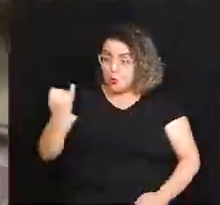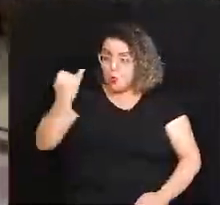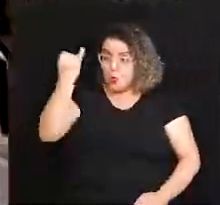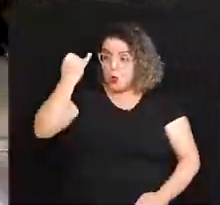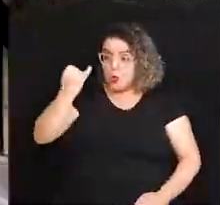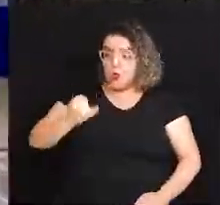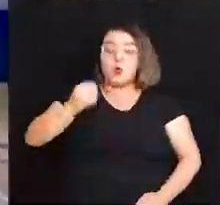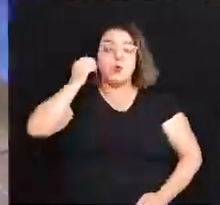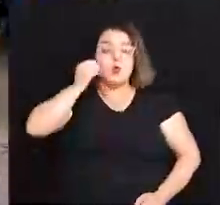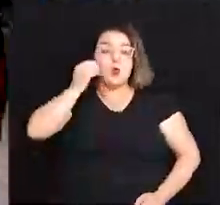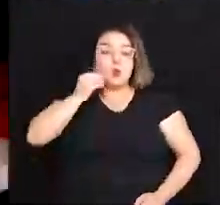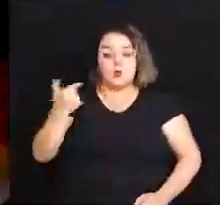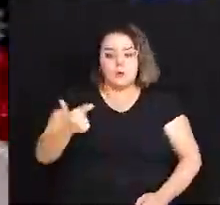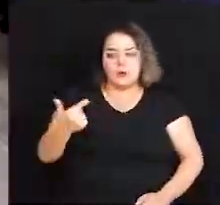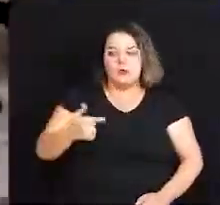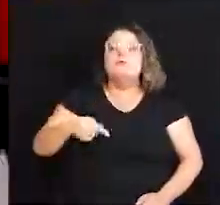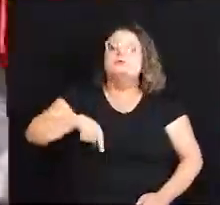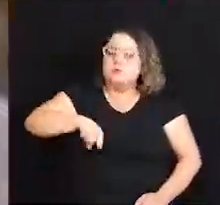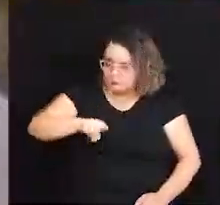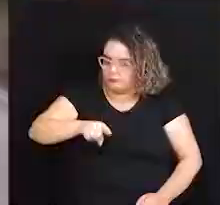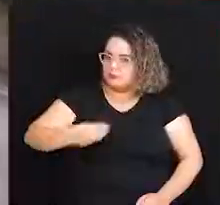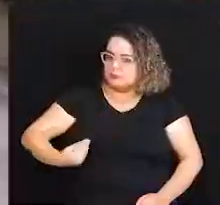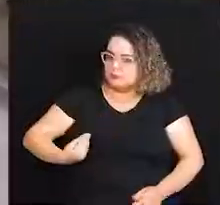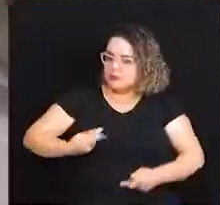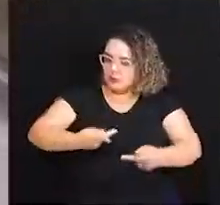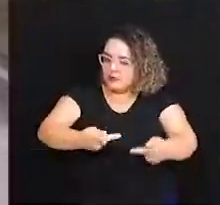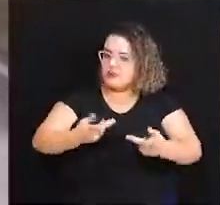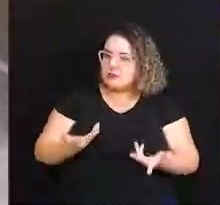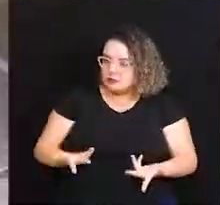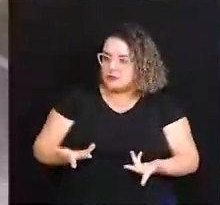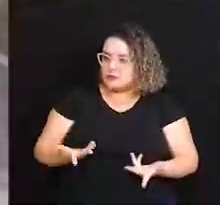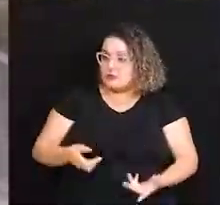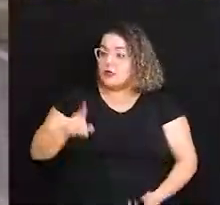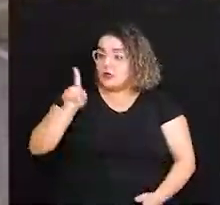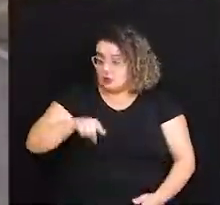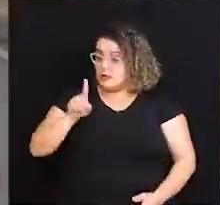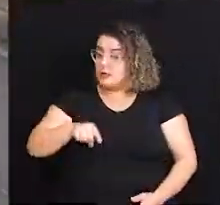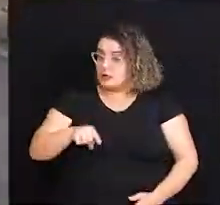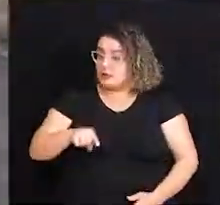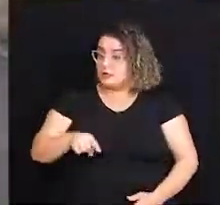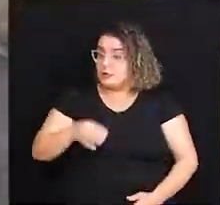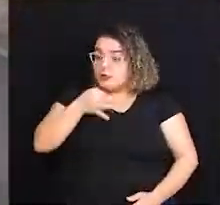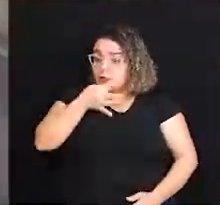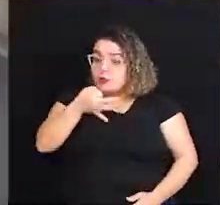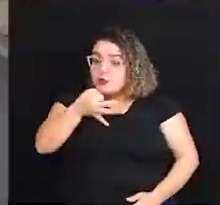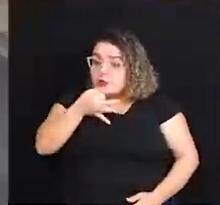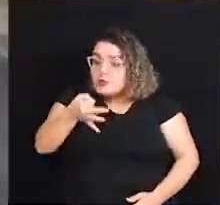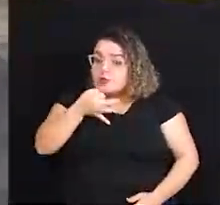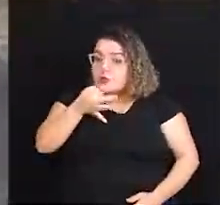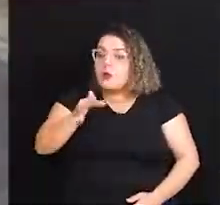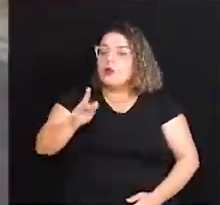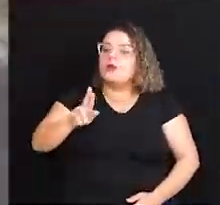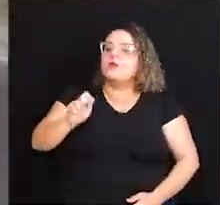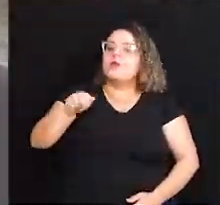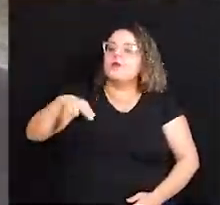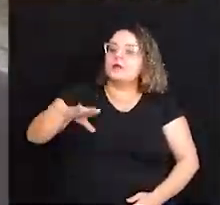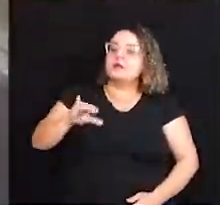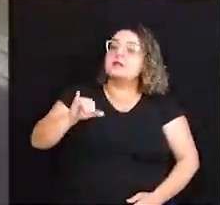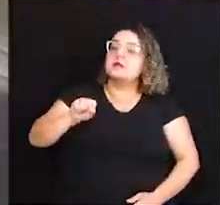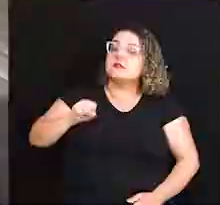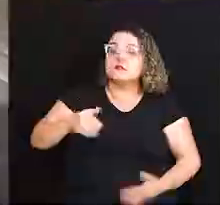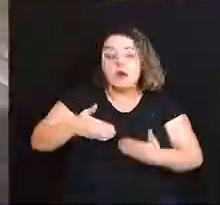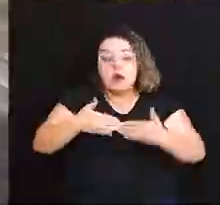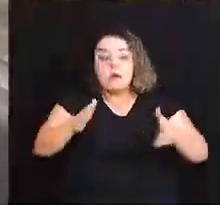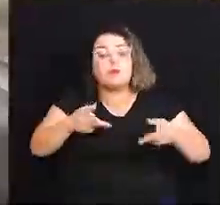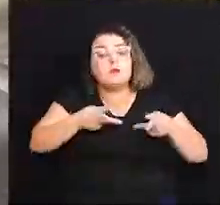Dom Pedro II passou por ali durante uma visita. E foi ele que sugeriu ao Sr. Francisco que abrisse o local